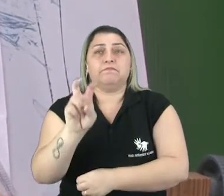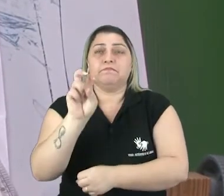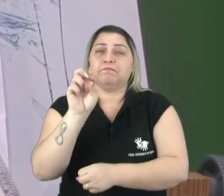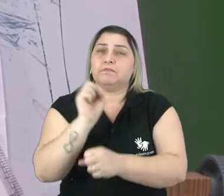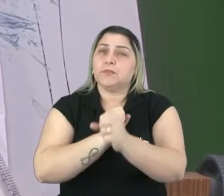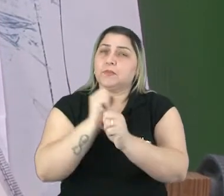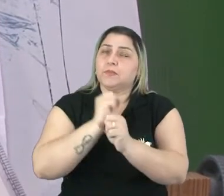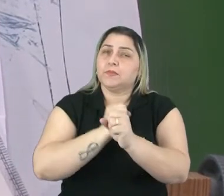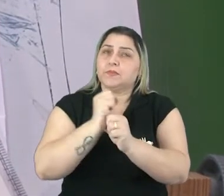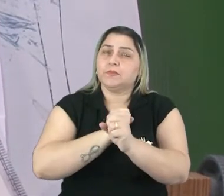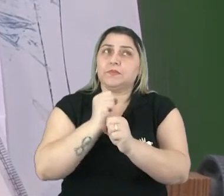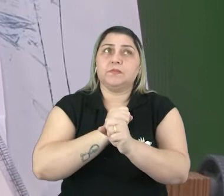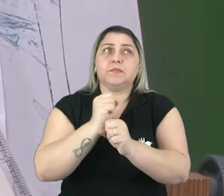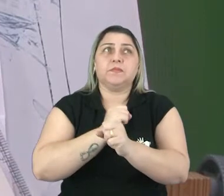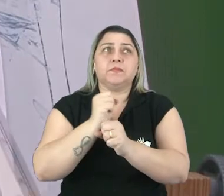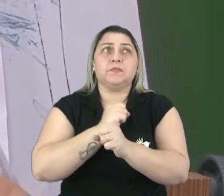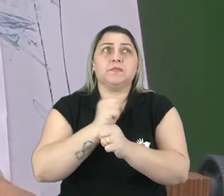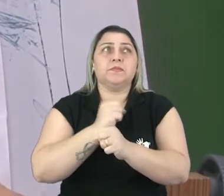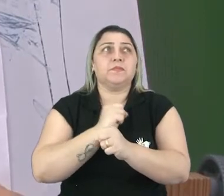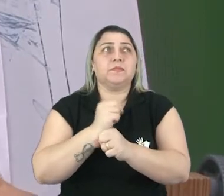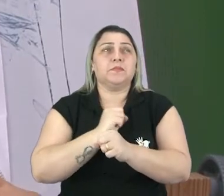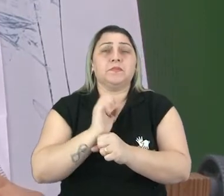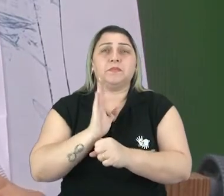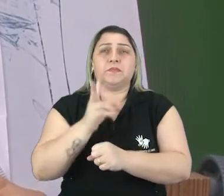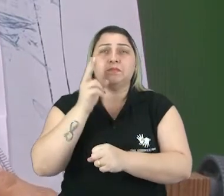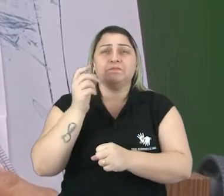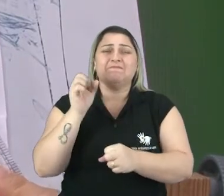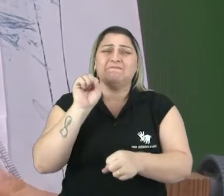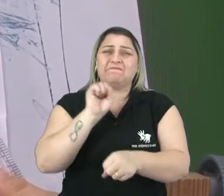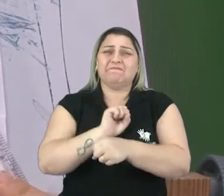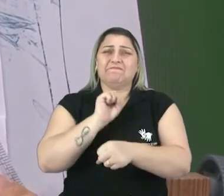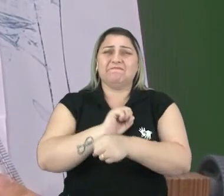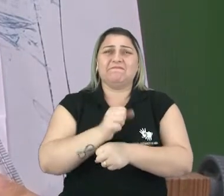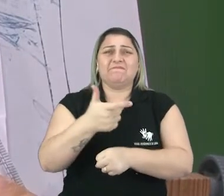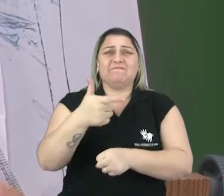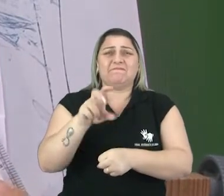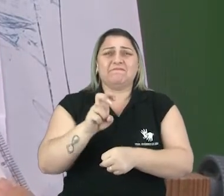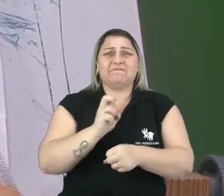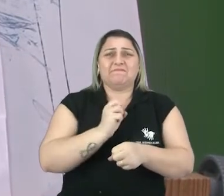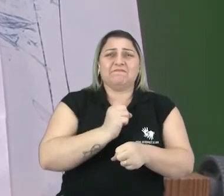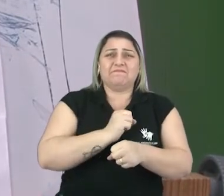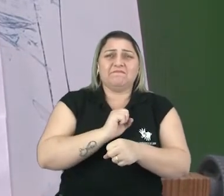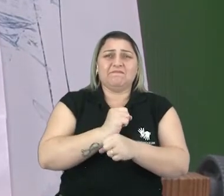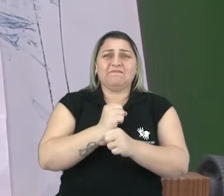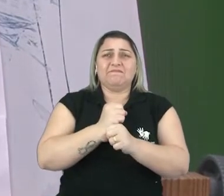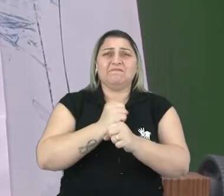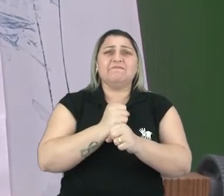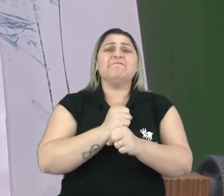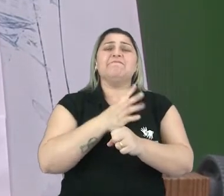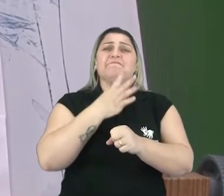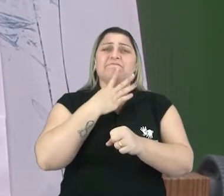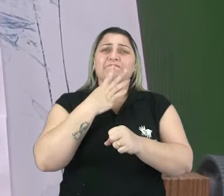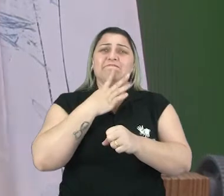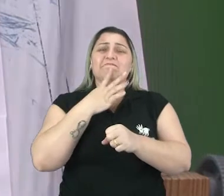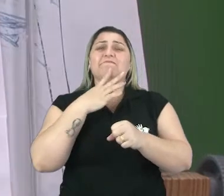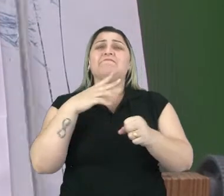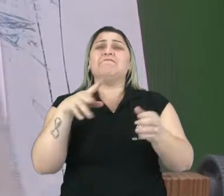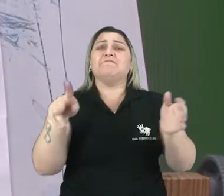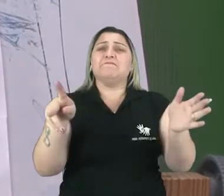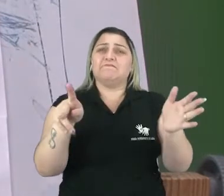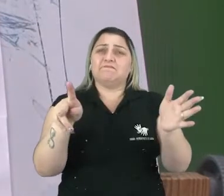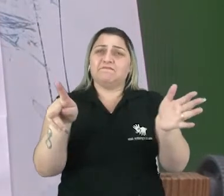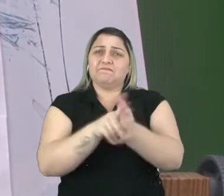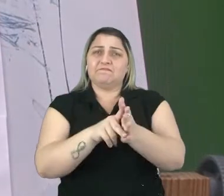de identificação da área. Já pensou você aguardar 25 anos para ser reconhecido como terra indígena? É